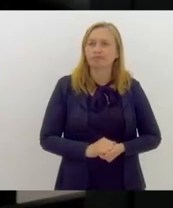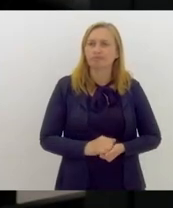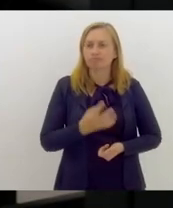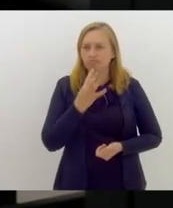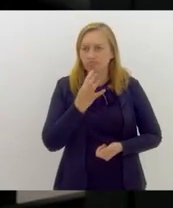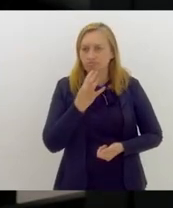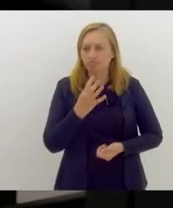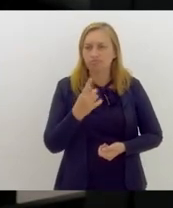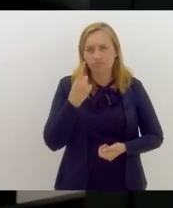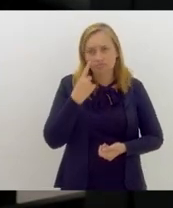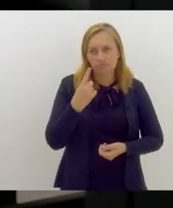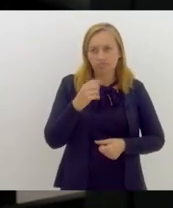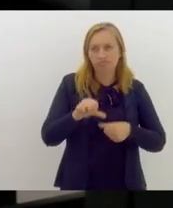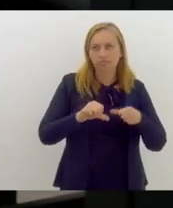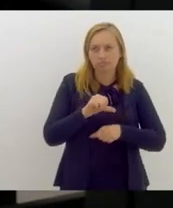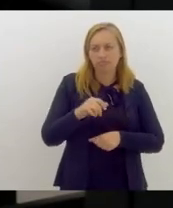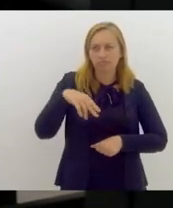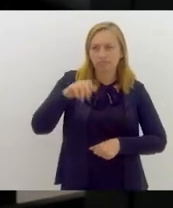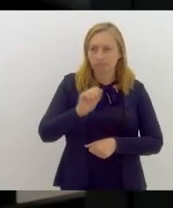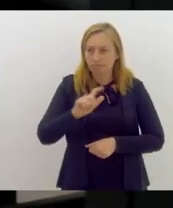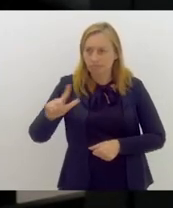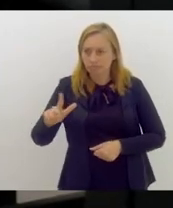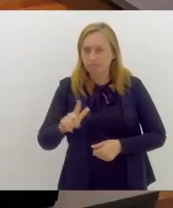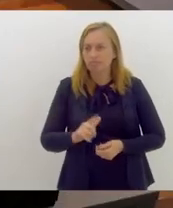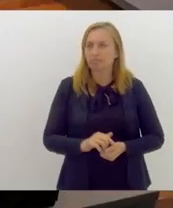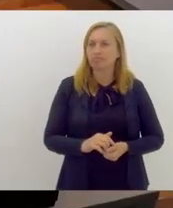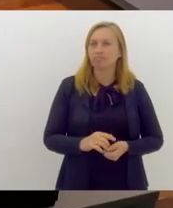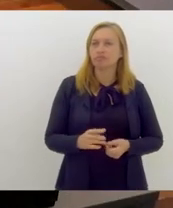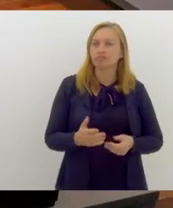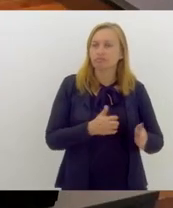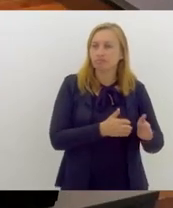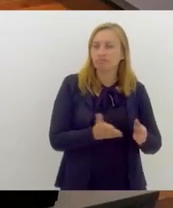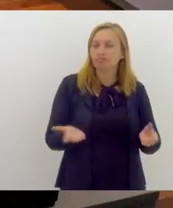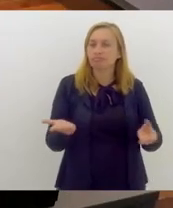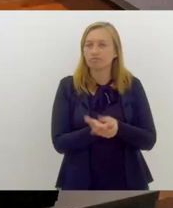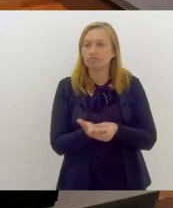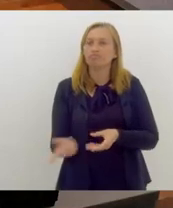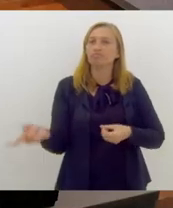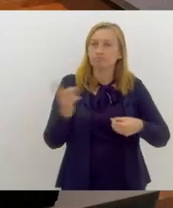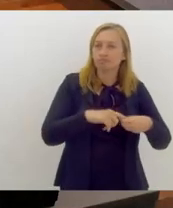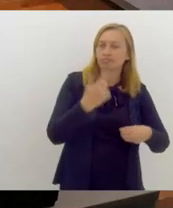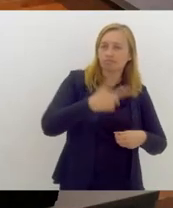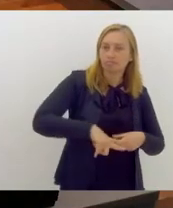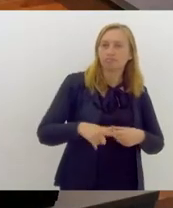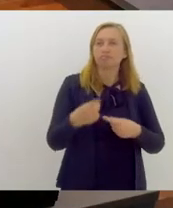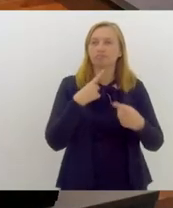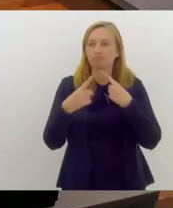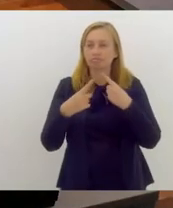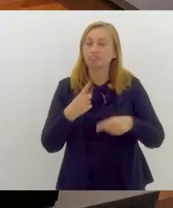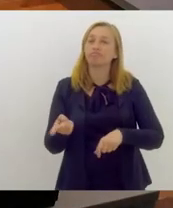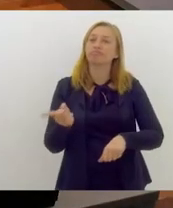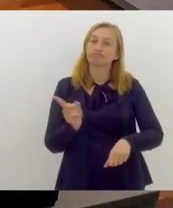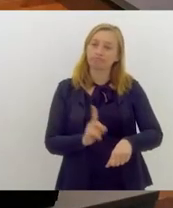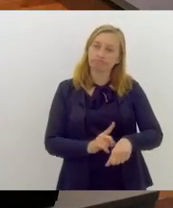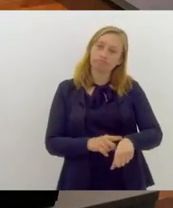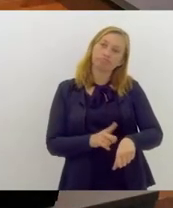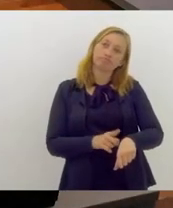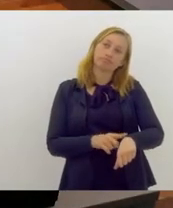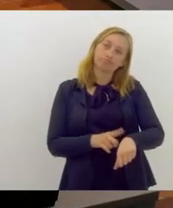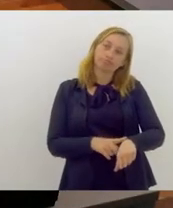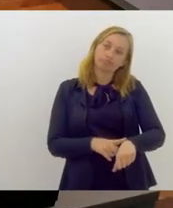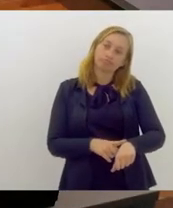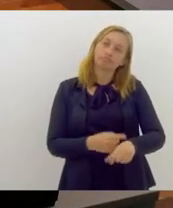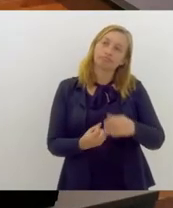quando houver mudança do anel voltou o processo novamente para ser rede discutido E com isso ganha um tempo e aí a construção